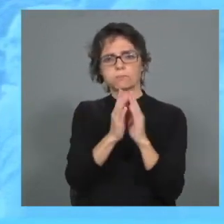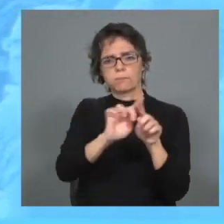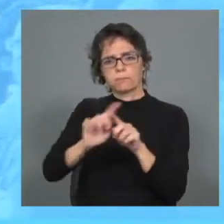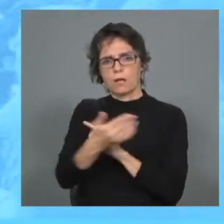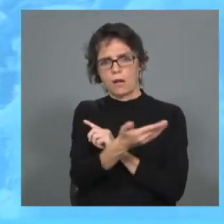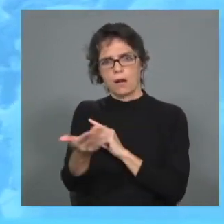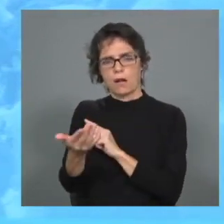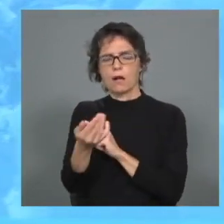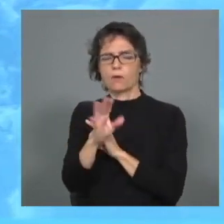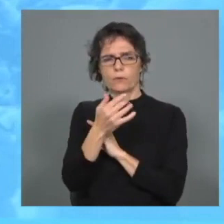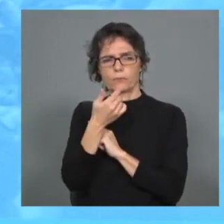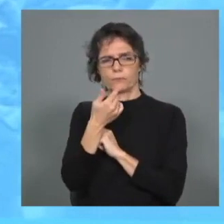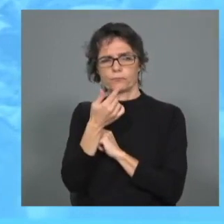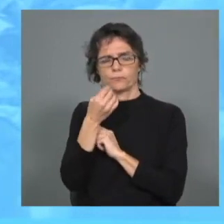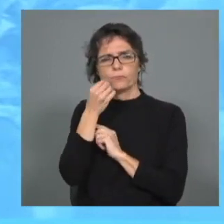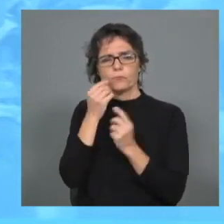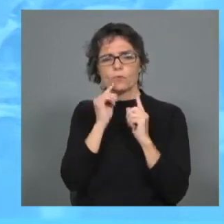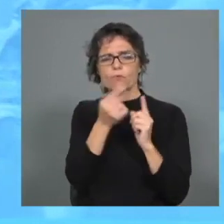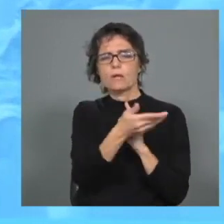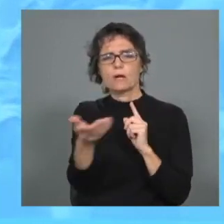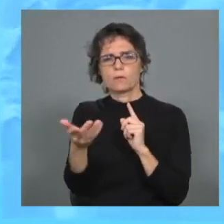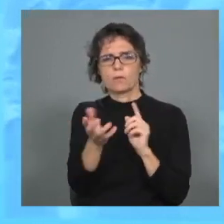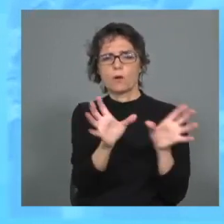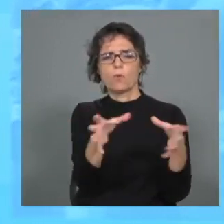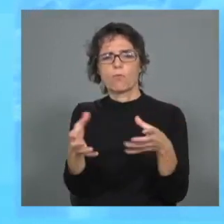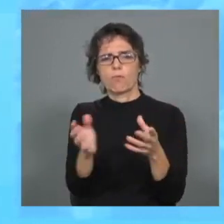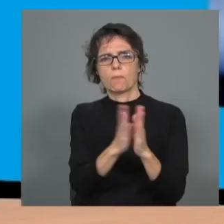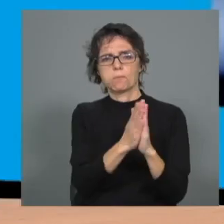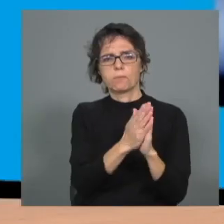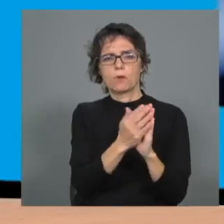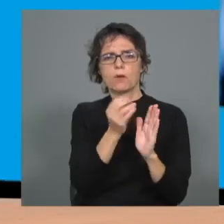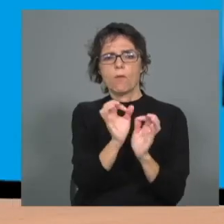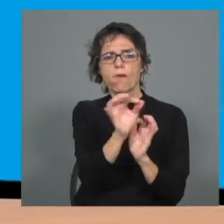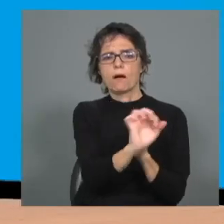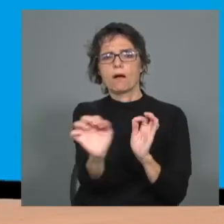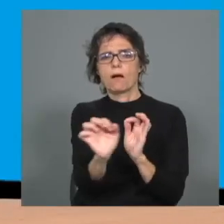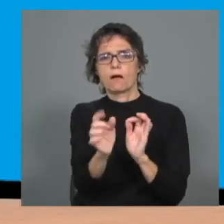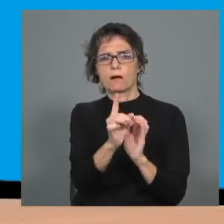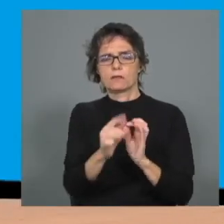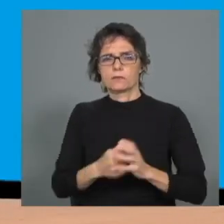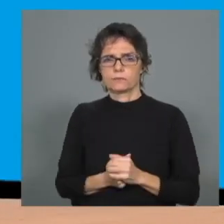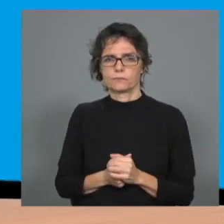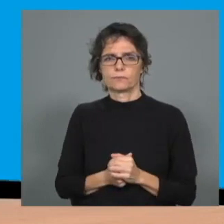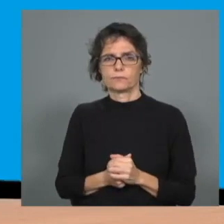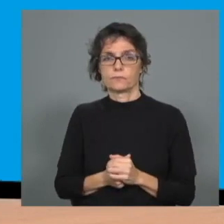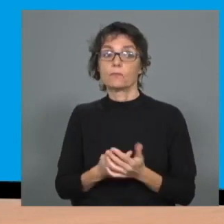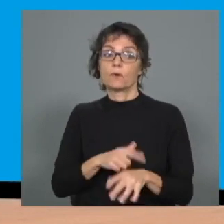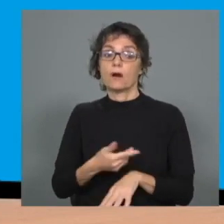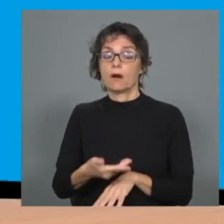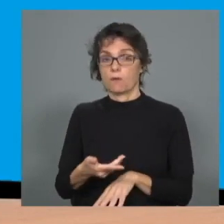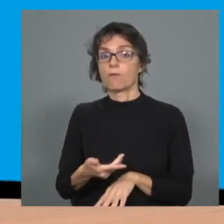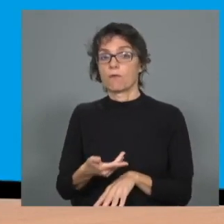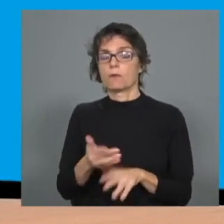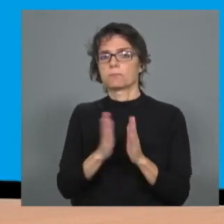ser pedido a essas várias comunidades religiosas. Penso que o papel da religião agora é fundamental, né? Sobretudo de